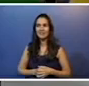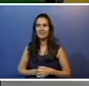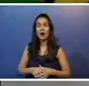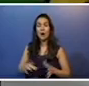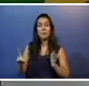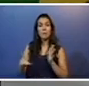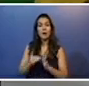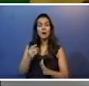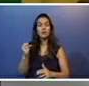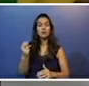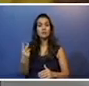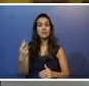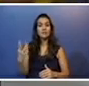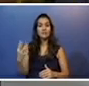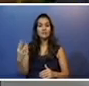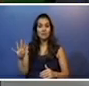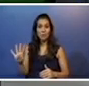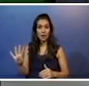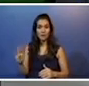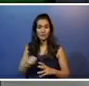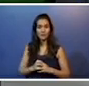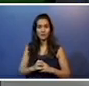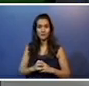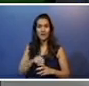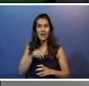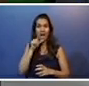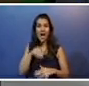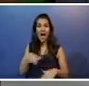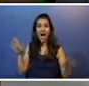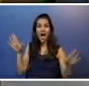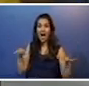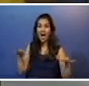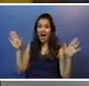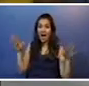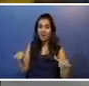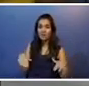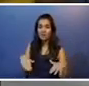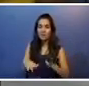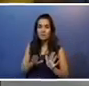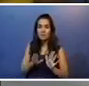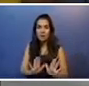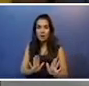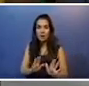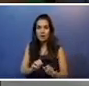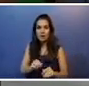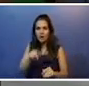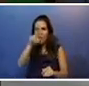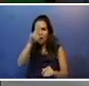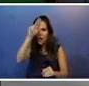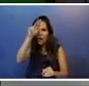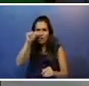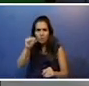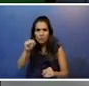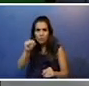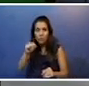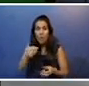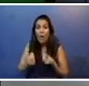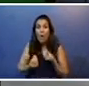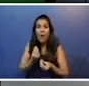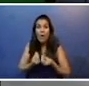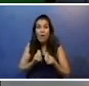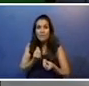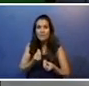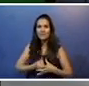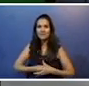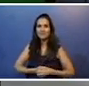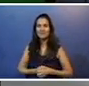Página 234. Aves que controlam pragas e parasitas. As aves também controlam as pragas e os